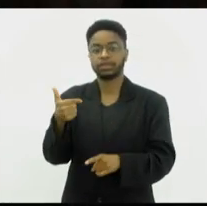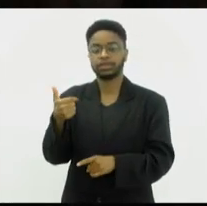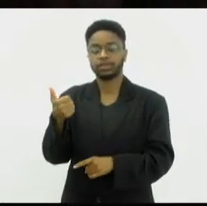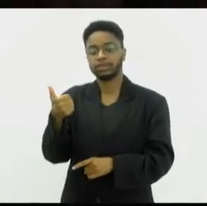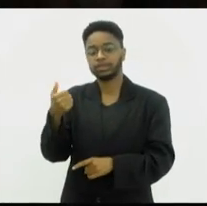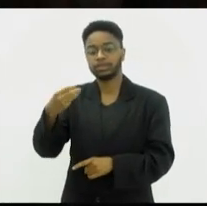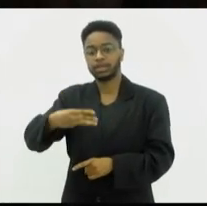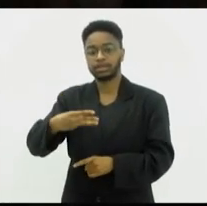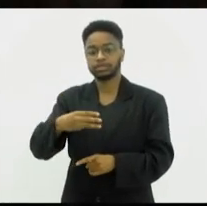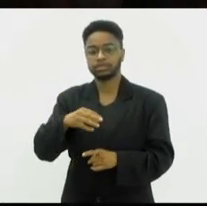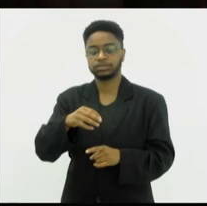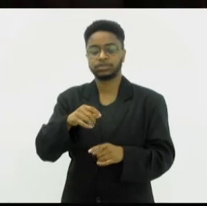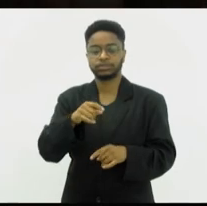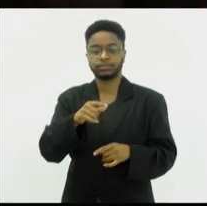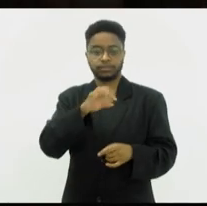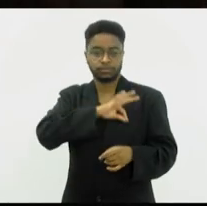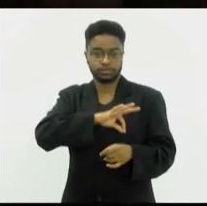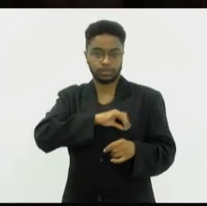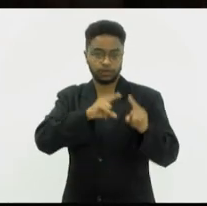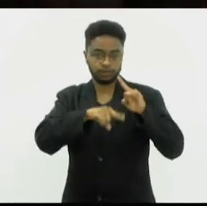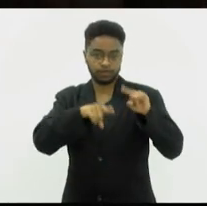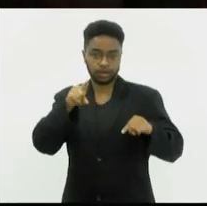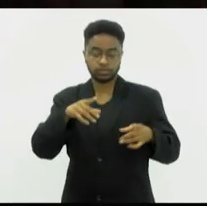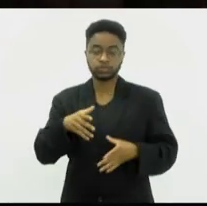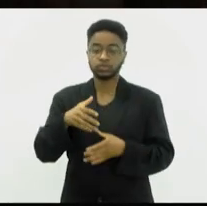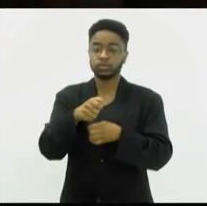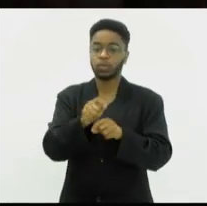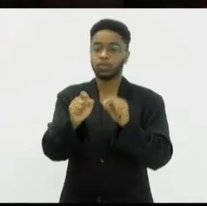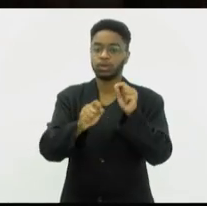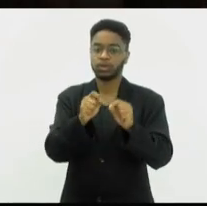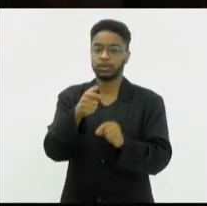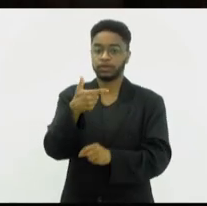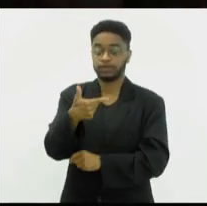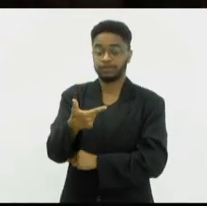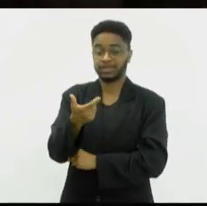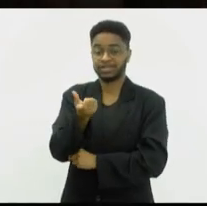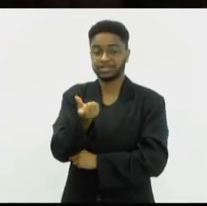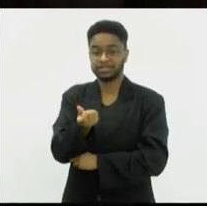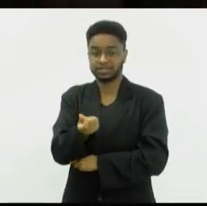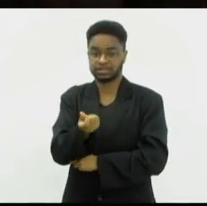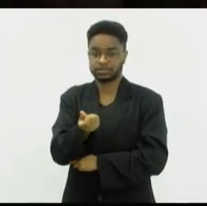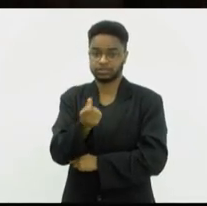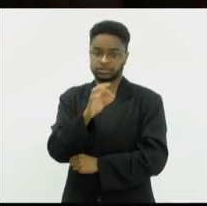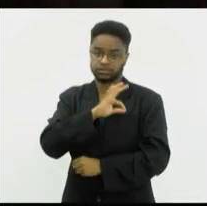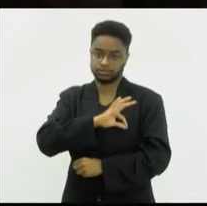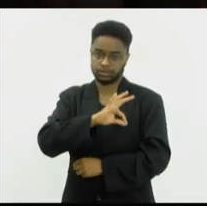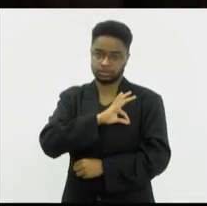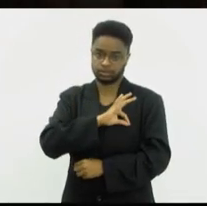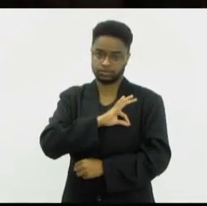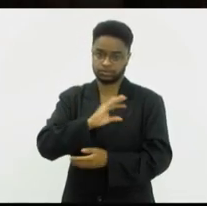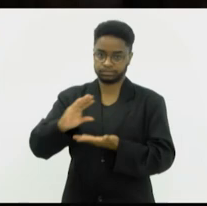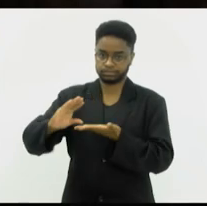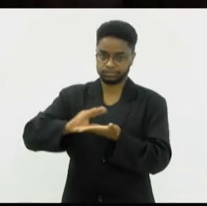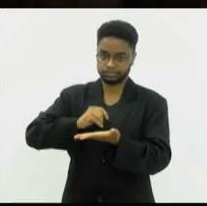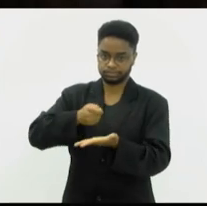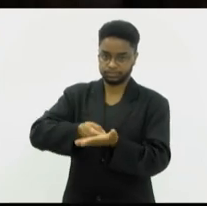variáveis, mensais, totalizando 26 salários.